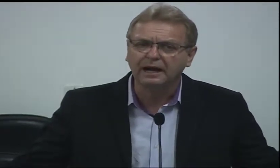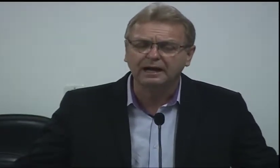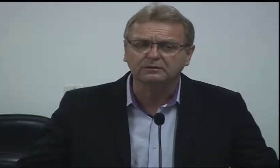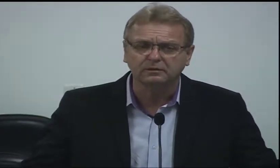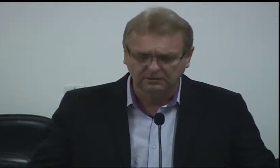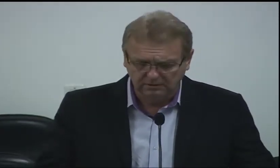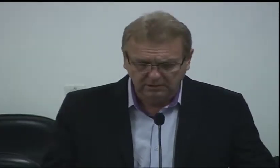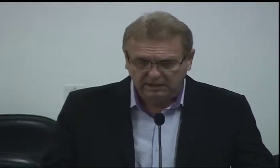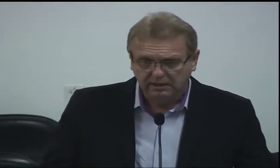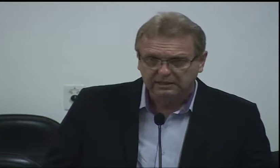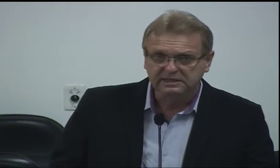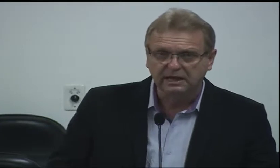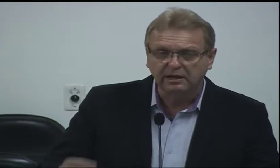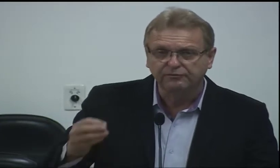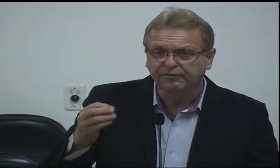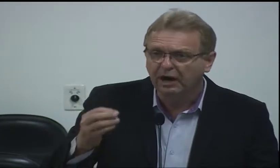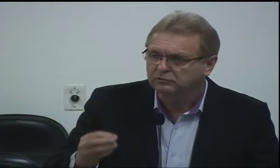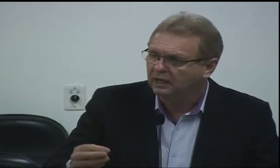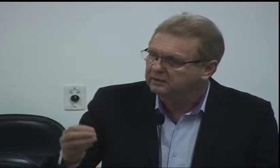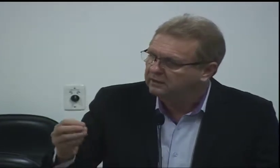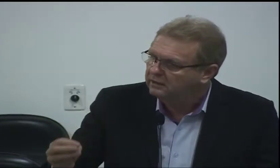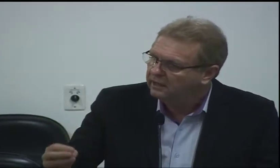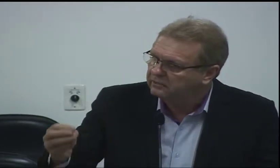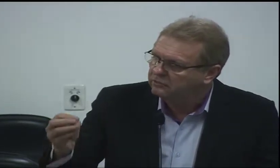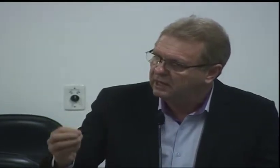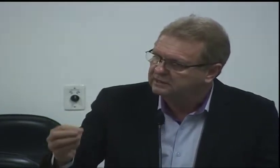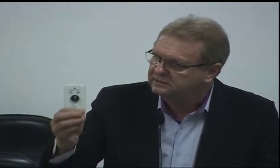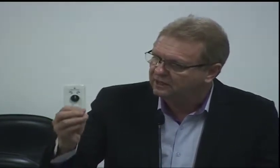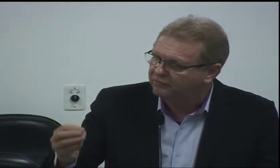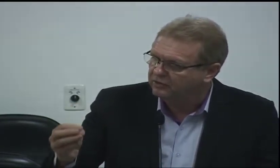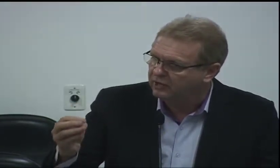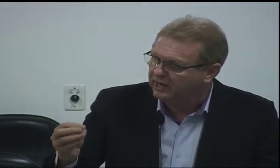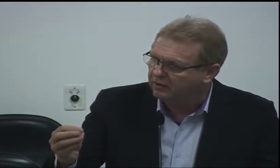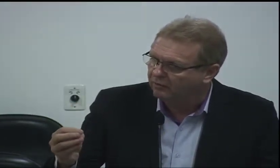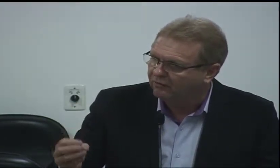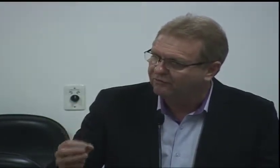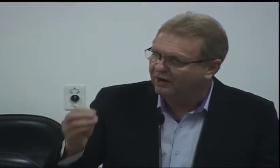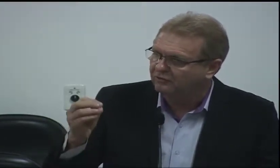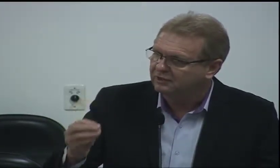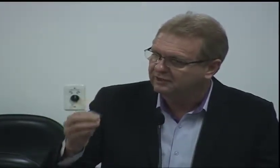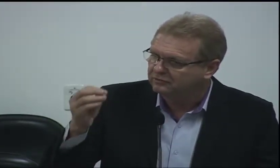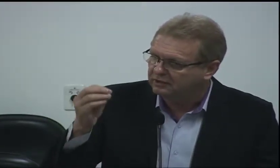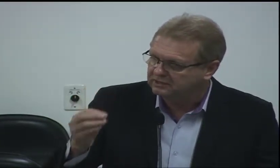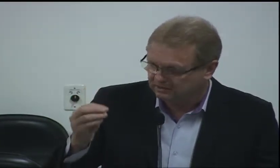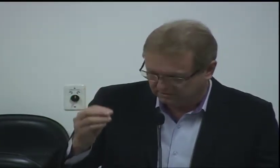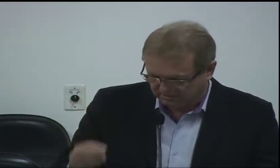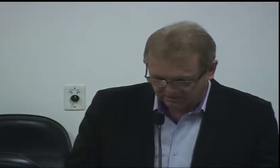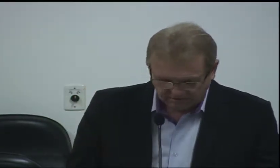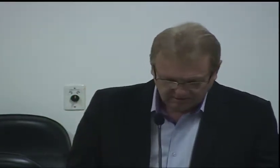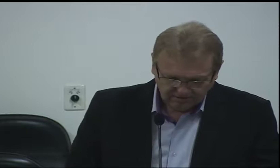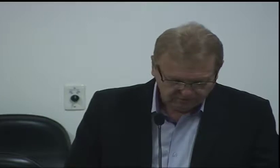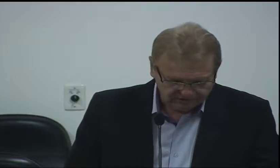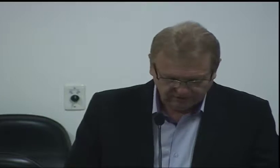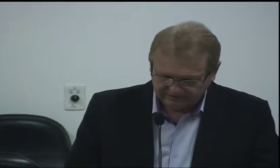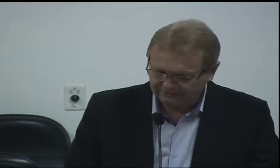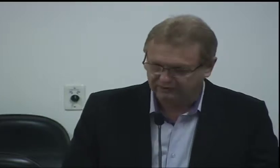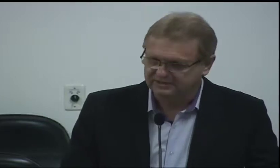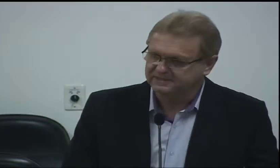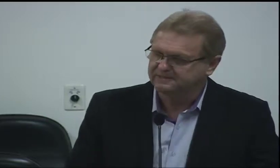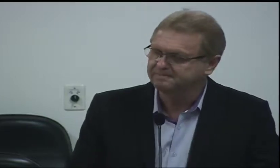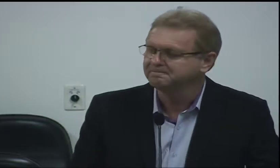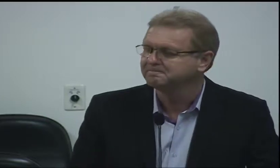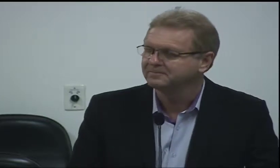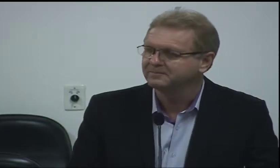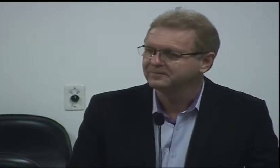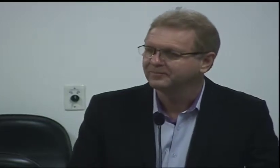mundo está errado. Quer dizer, falta de educação, vereadora Carol. Falta de educação. Uma parte, vereador. Pois não, até dois.